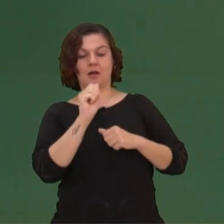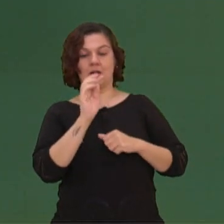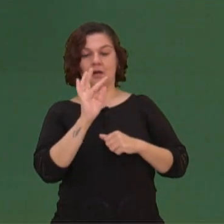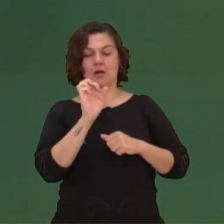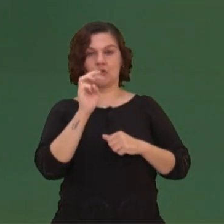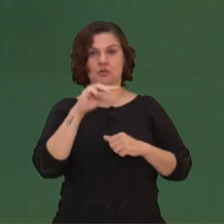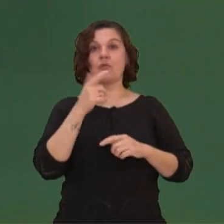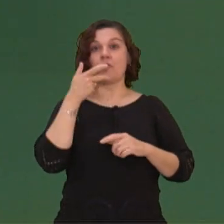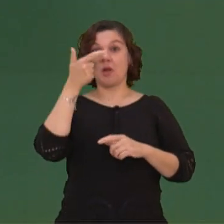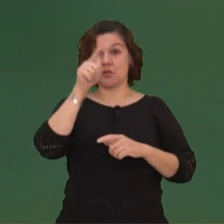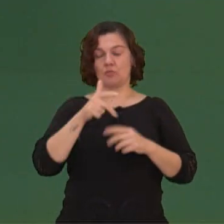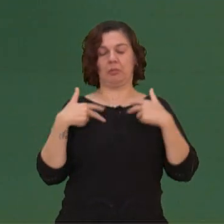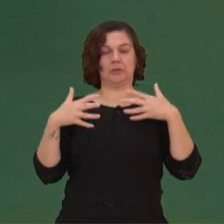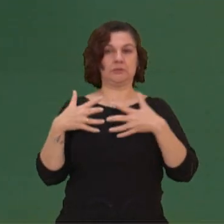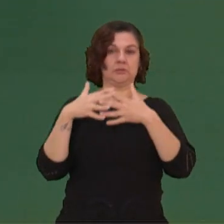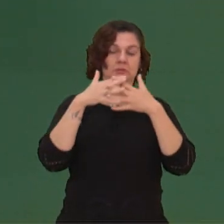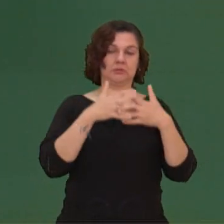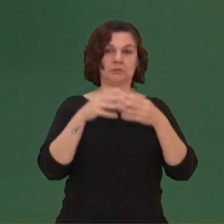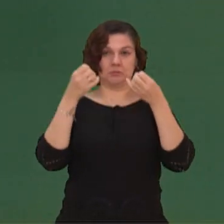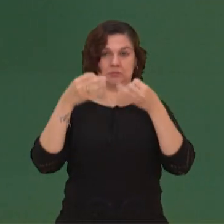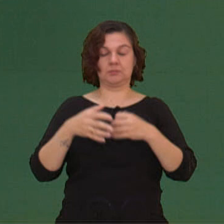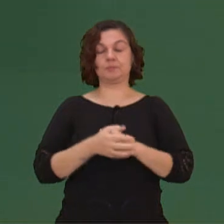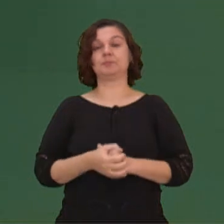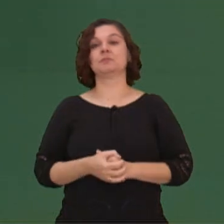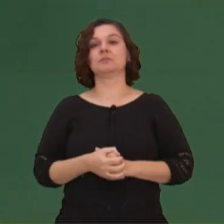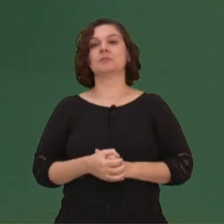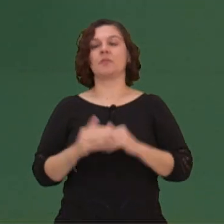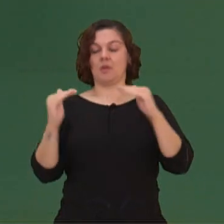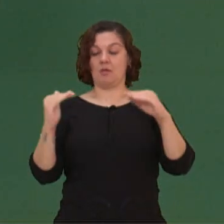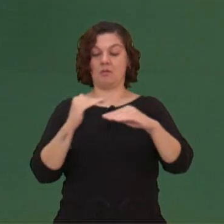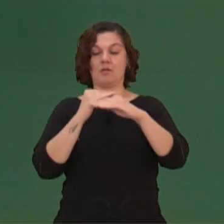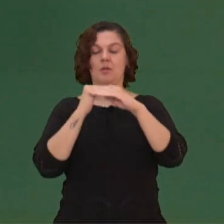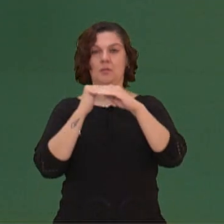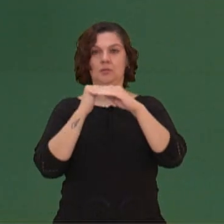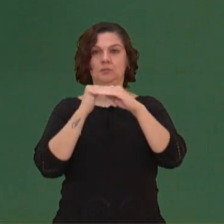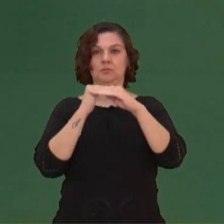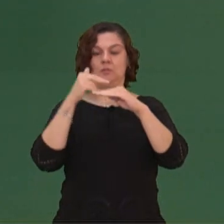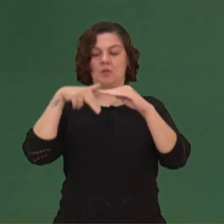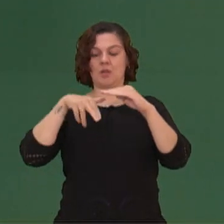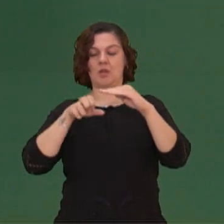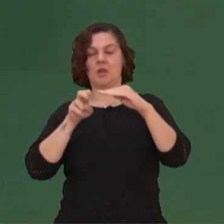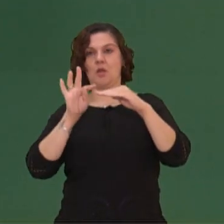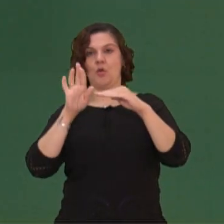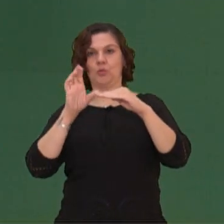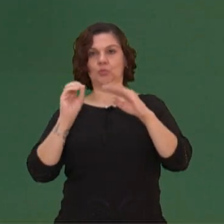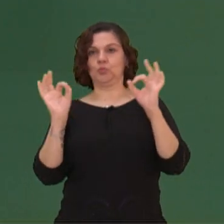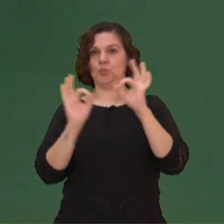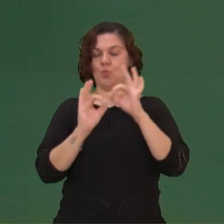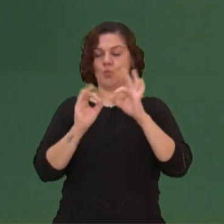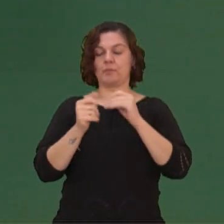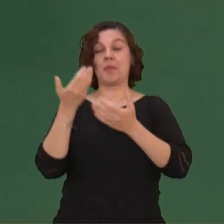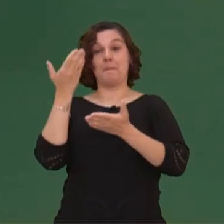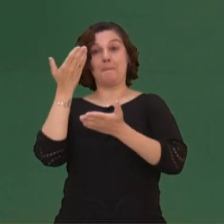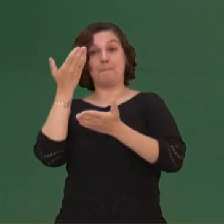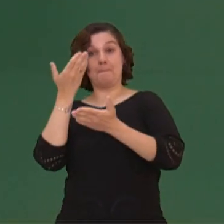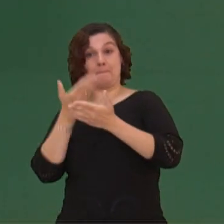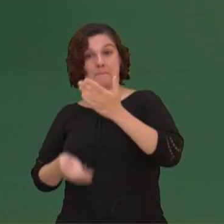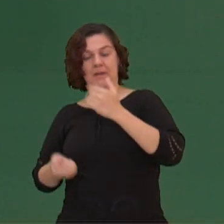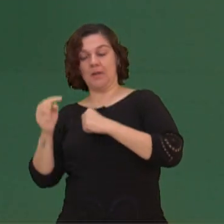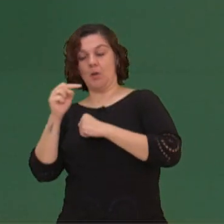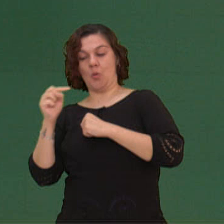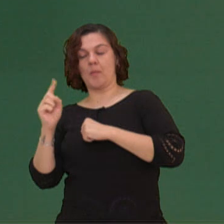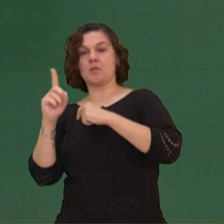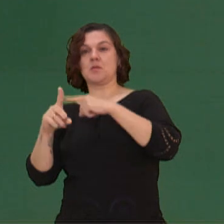porque como eu errei, pode ser que te deixou confuso. Está equilibrado, neutro. Perdeu elétrons, fica